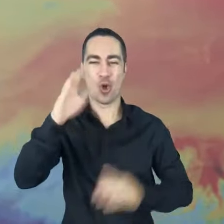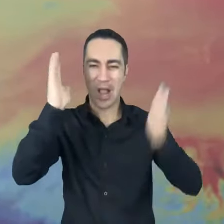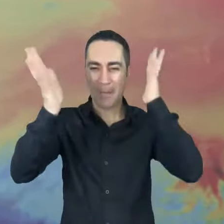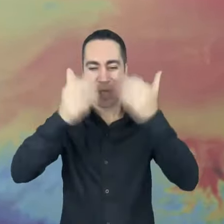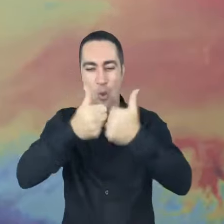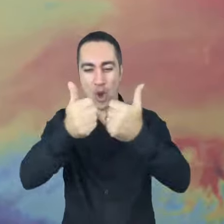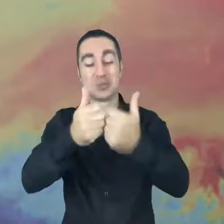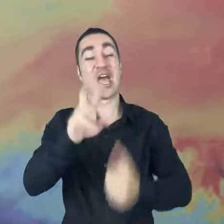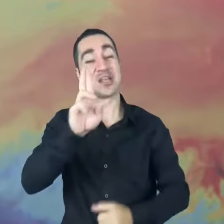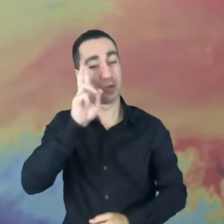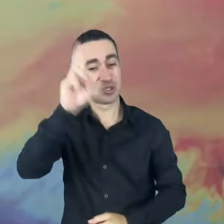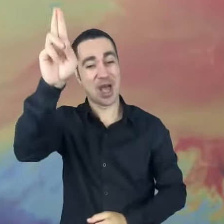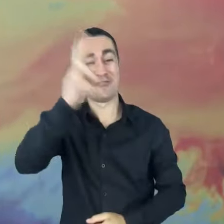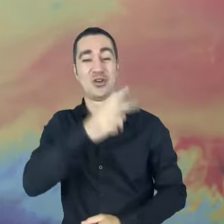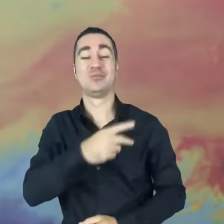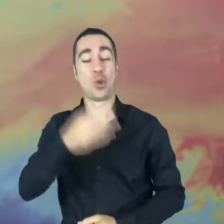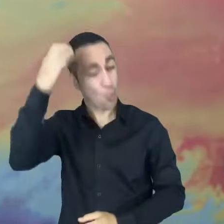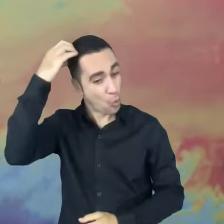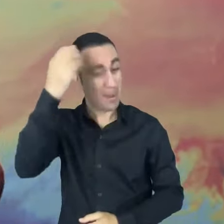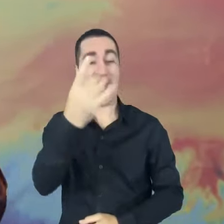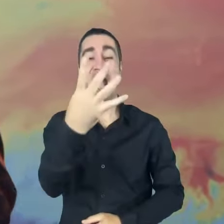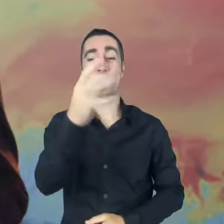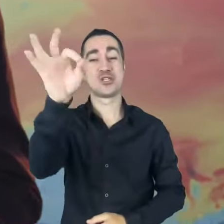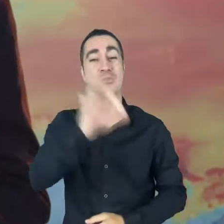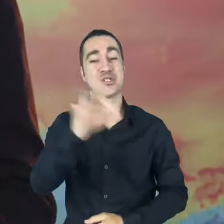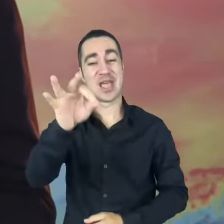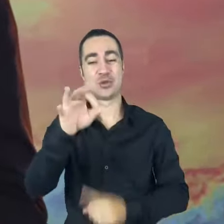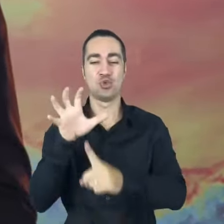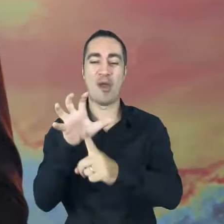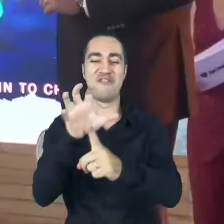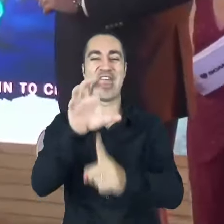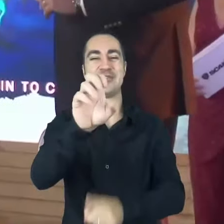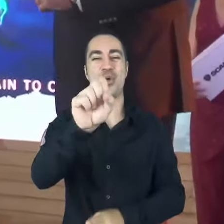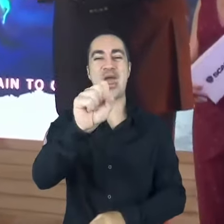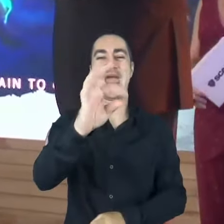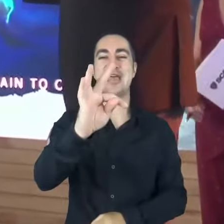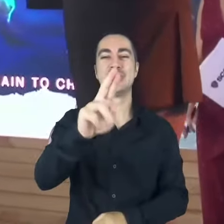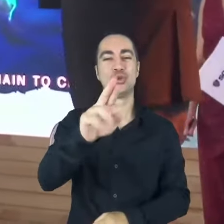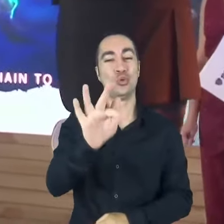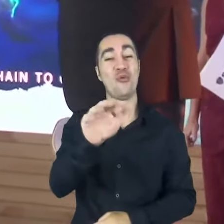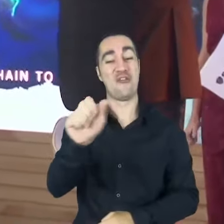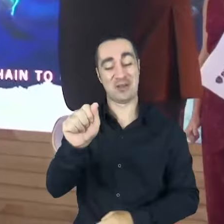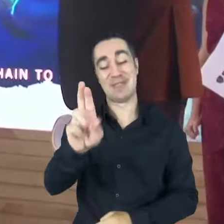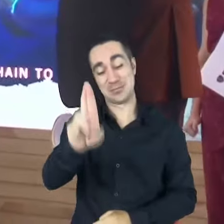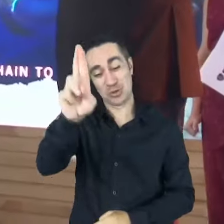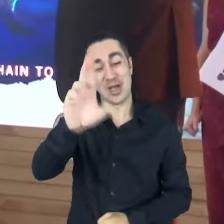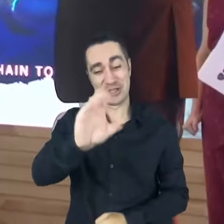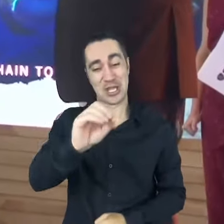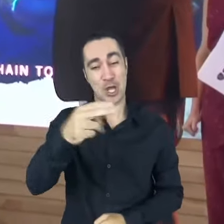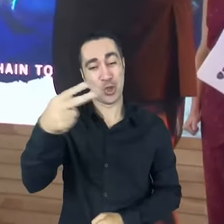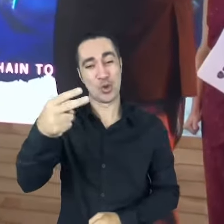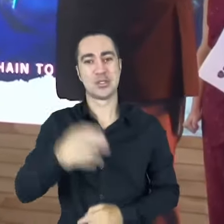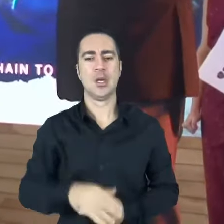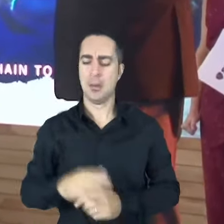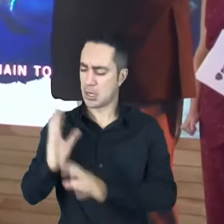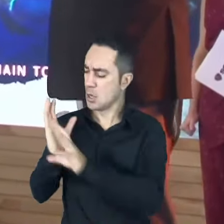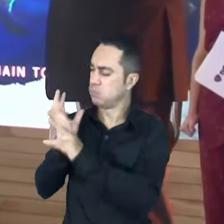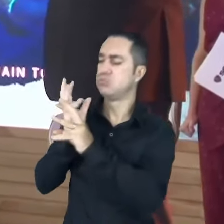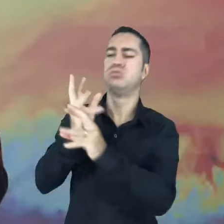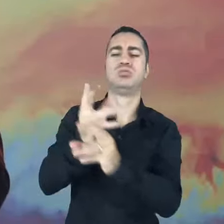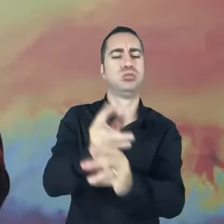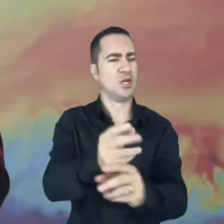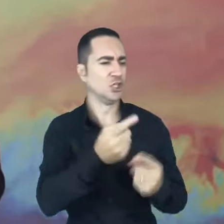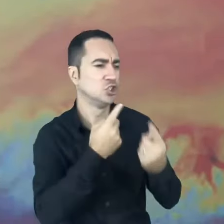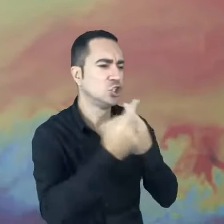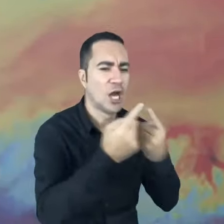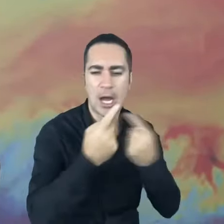estufa. Mas, nos últimos anos, estabelecemos diálogos com muitos atores desse ecossistema,